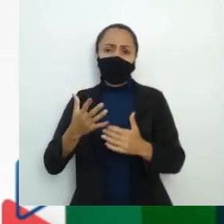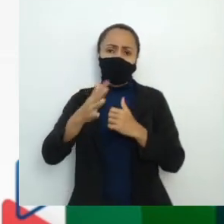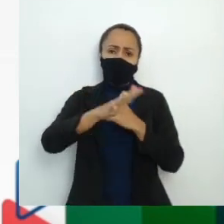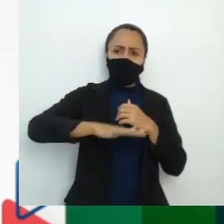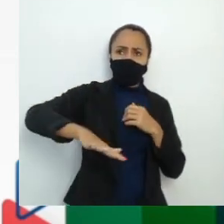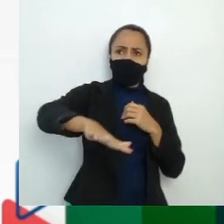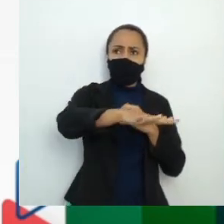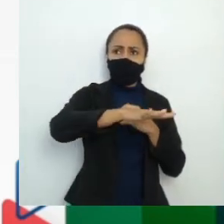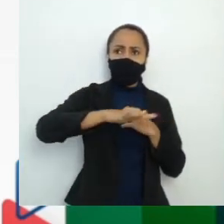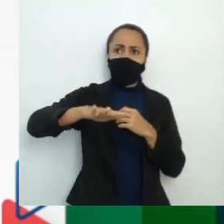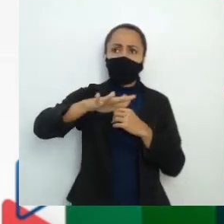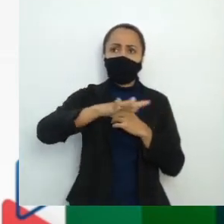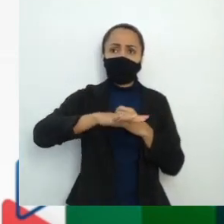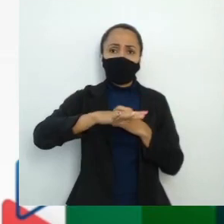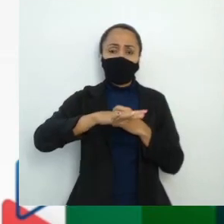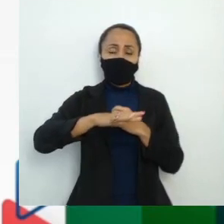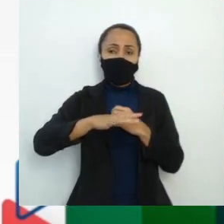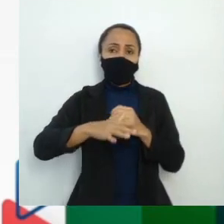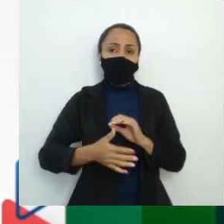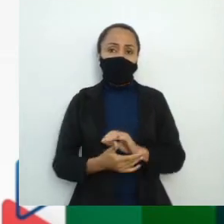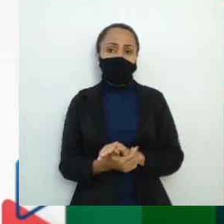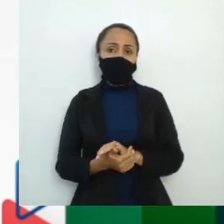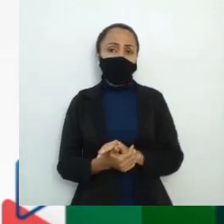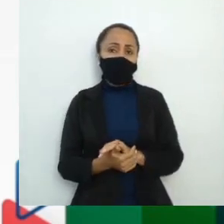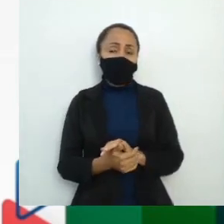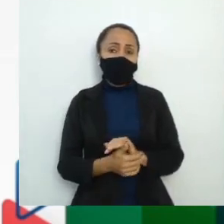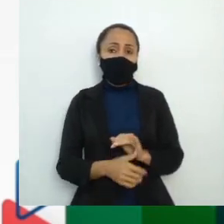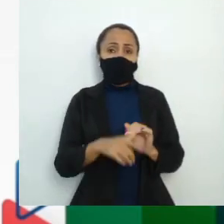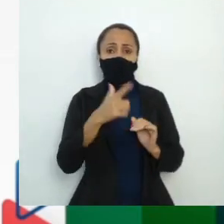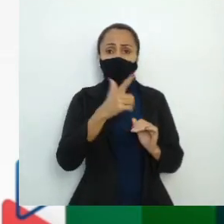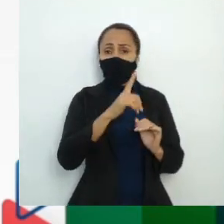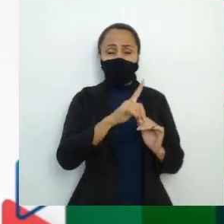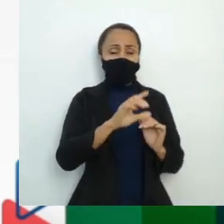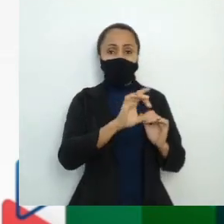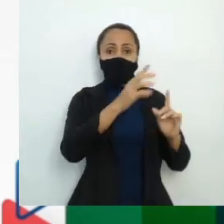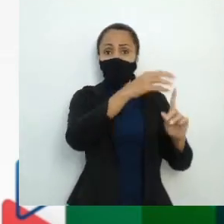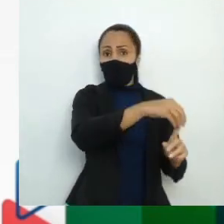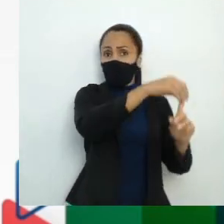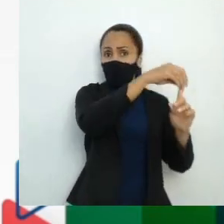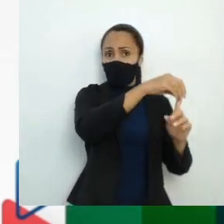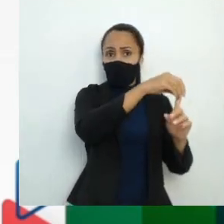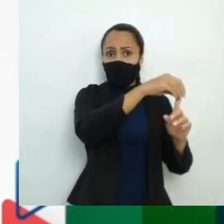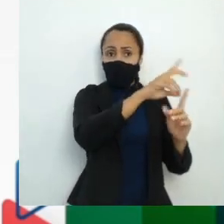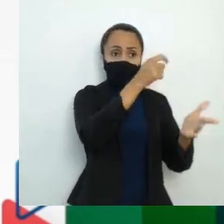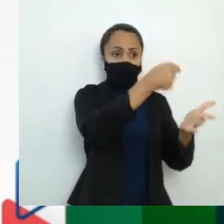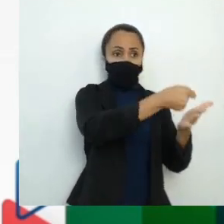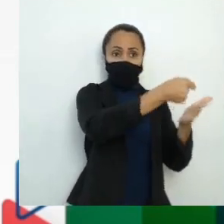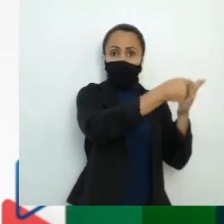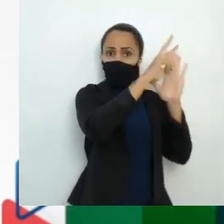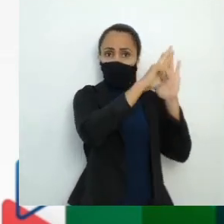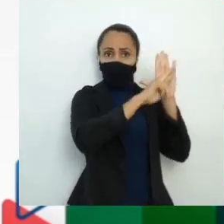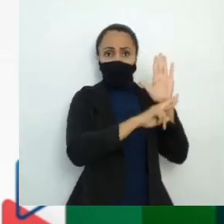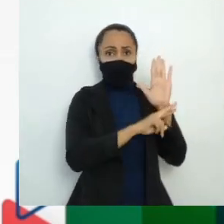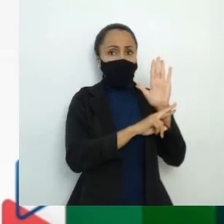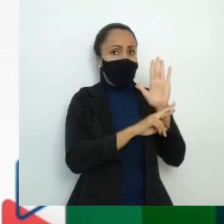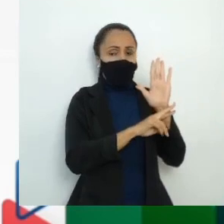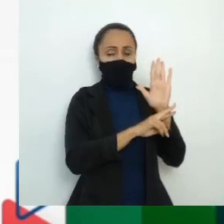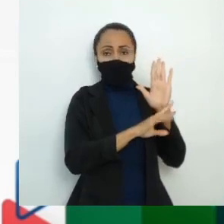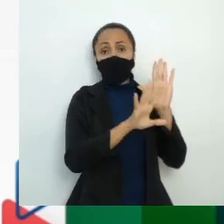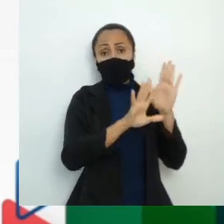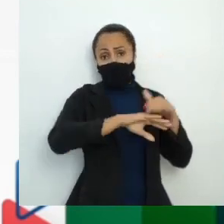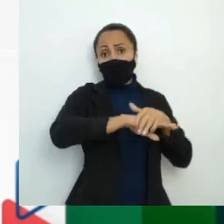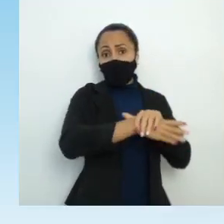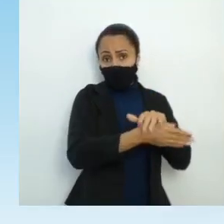não se cabe, né, mais aquele absolutismo, aquela imposição de regras que tanto se estava acostumado no